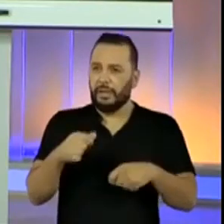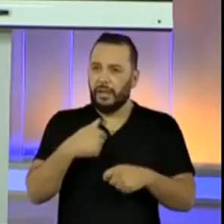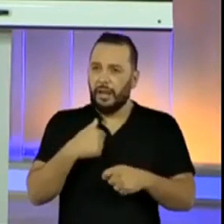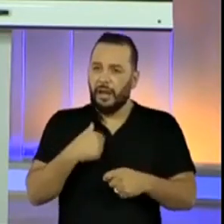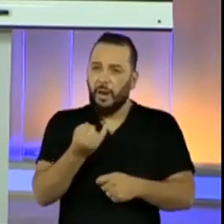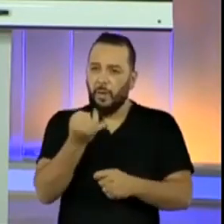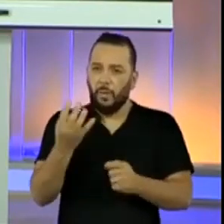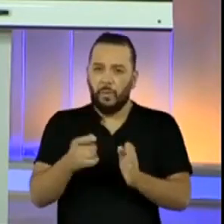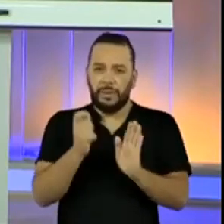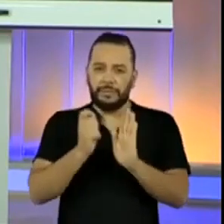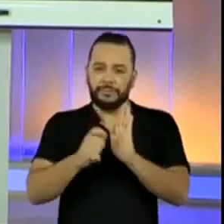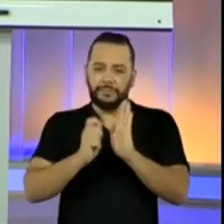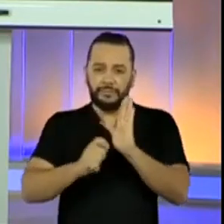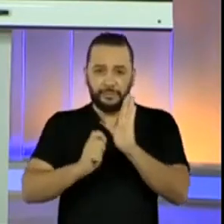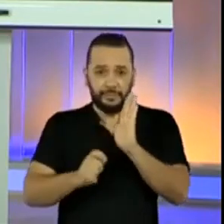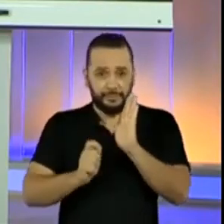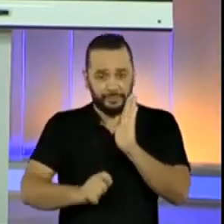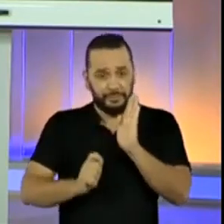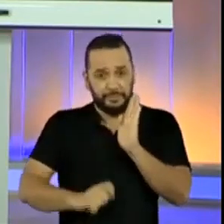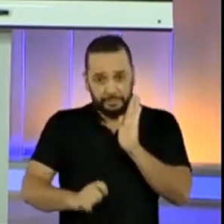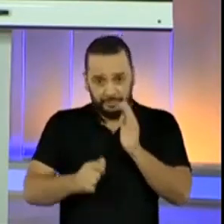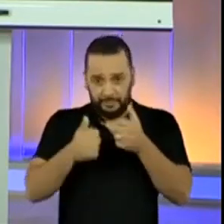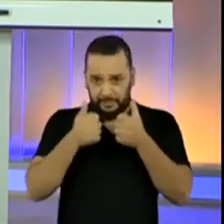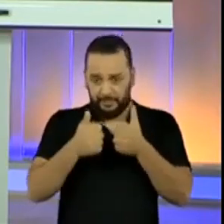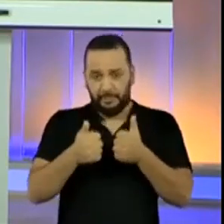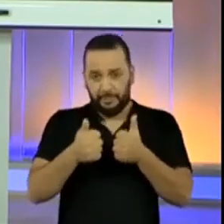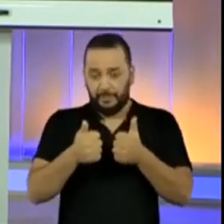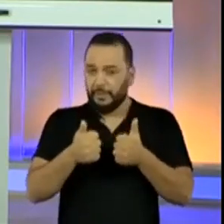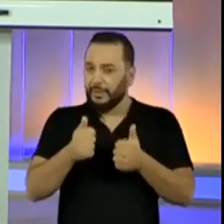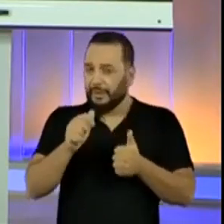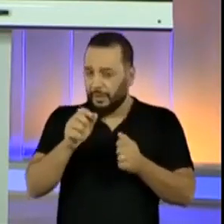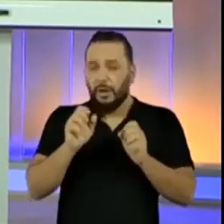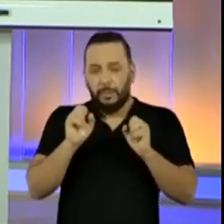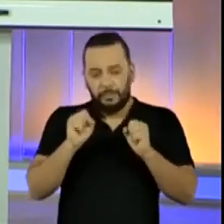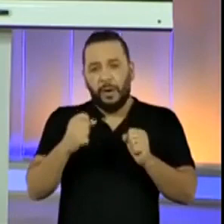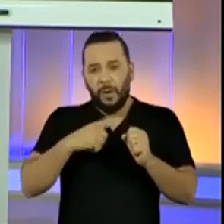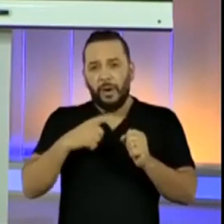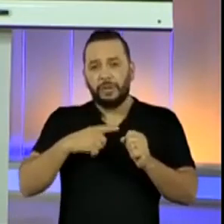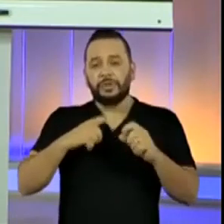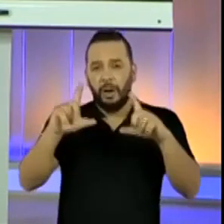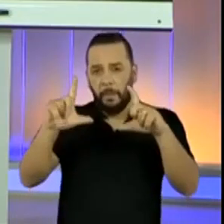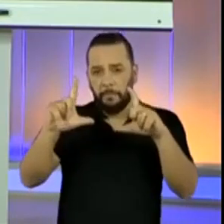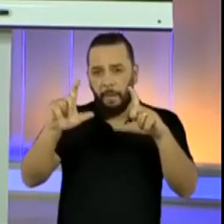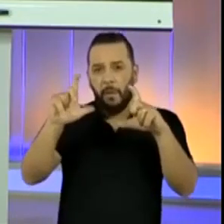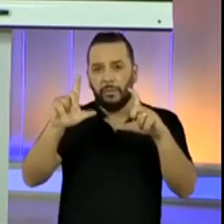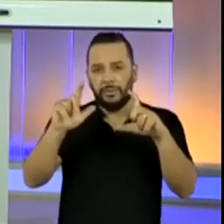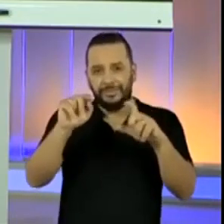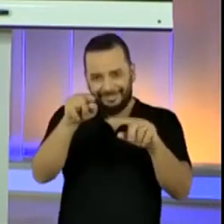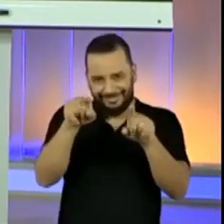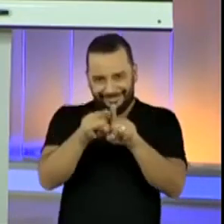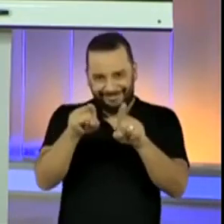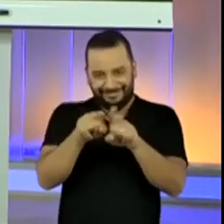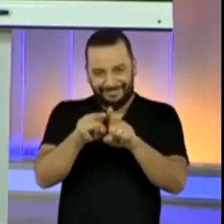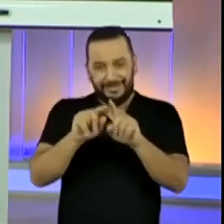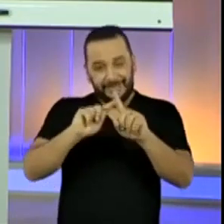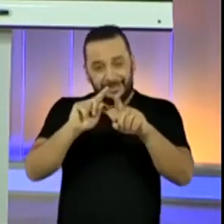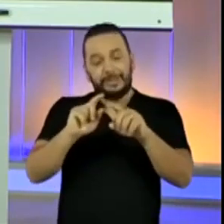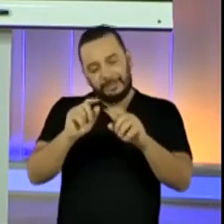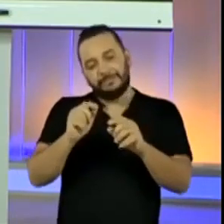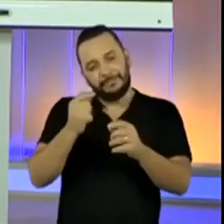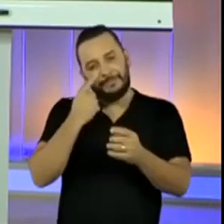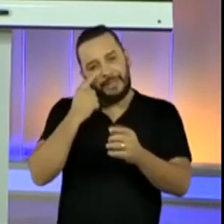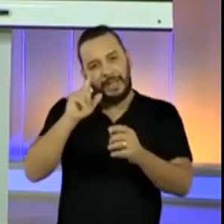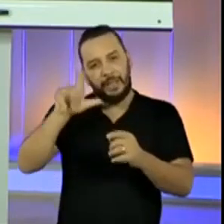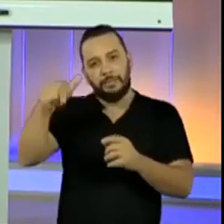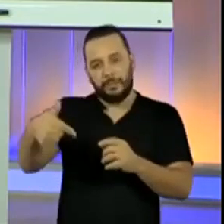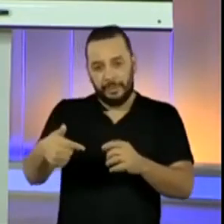algumas anotações. Se for preciso, pode dar um print também na tela para fazer alguma anotação posterior. A gente